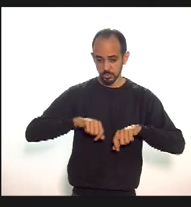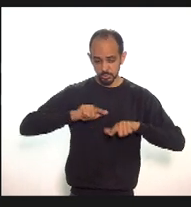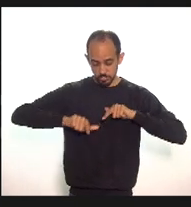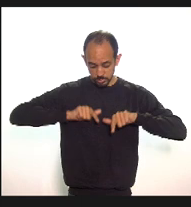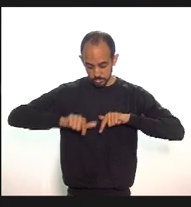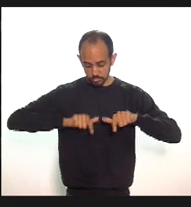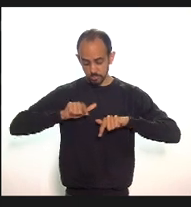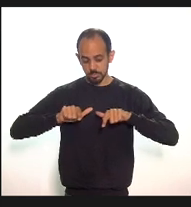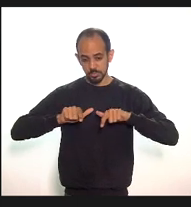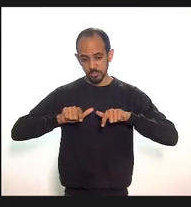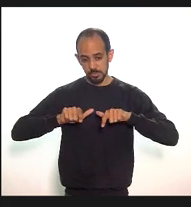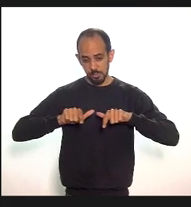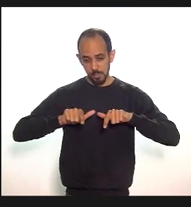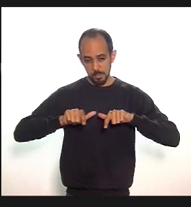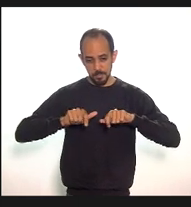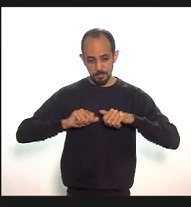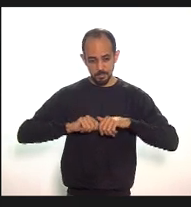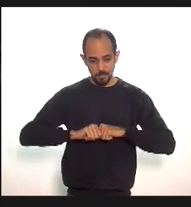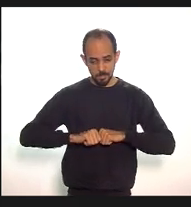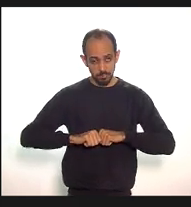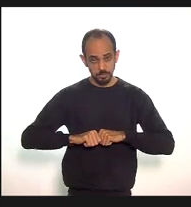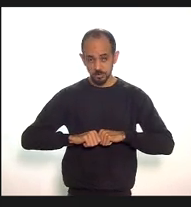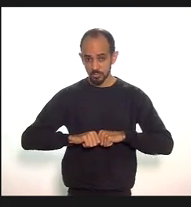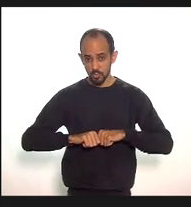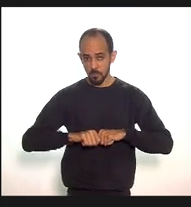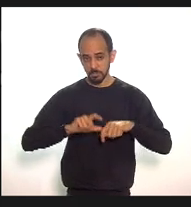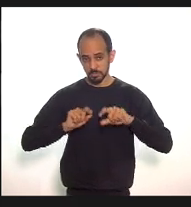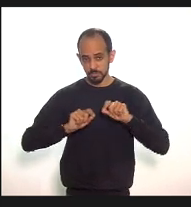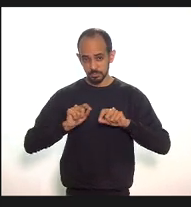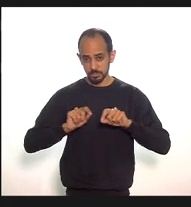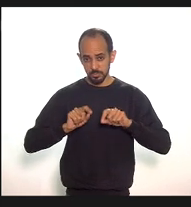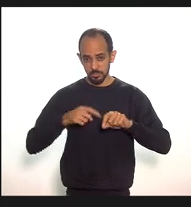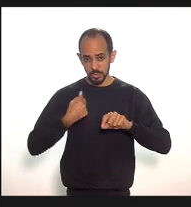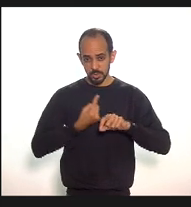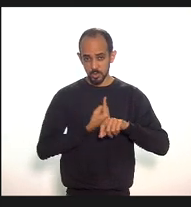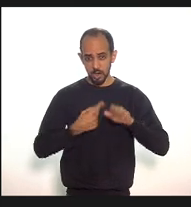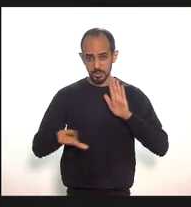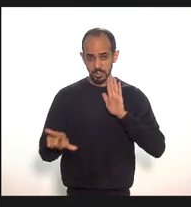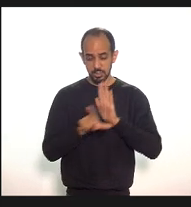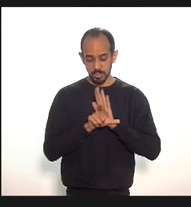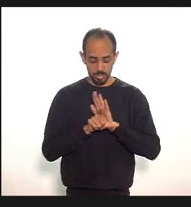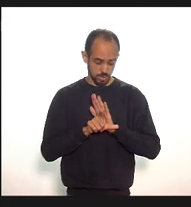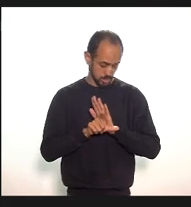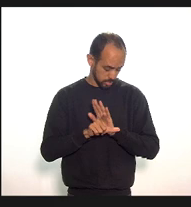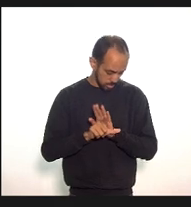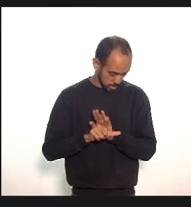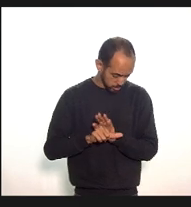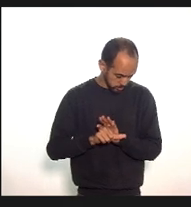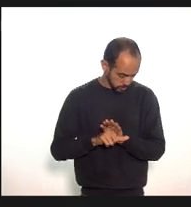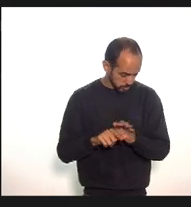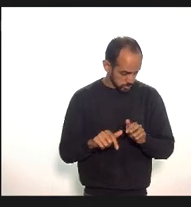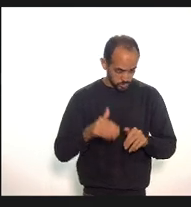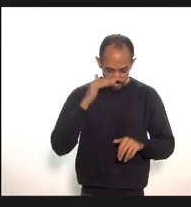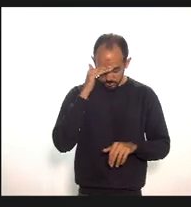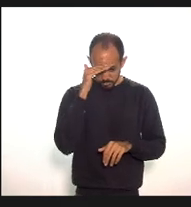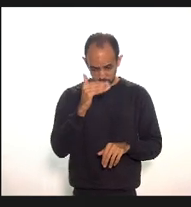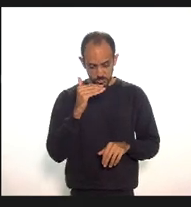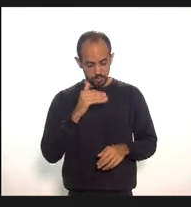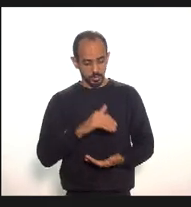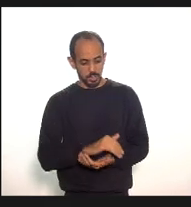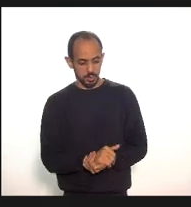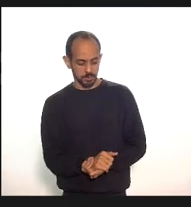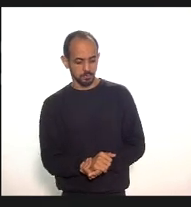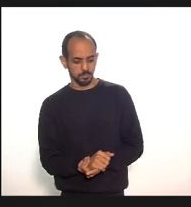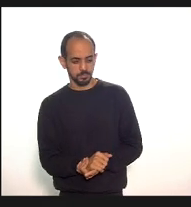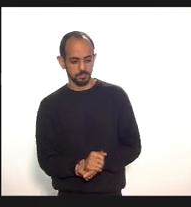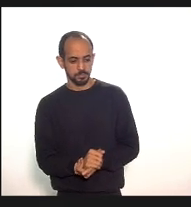trabalhar aqui o a nossa legislação seja respeitada volta de